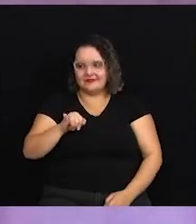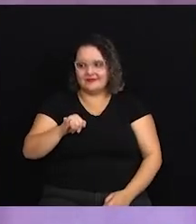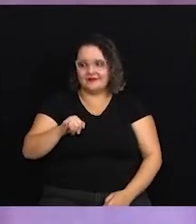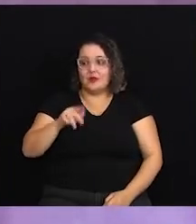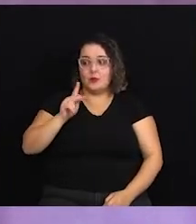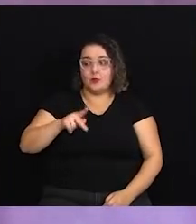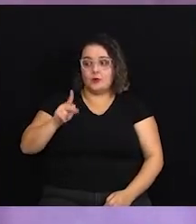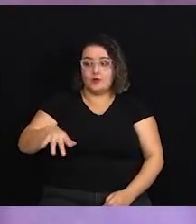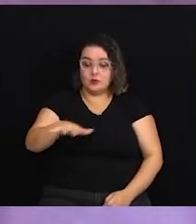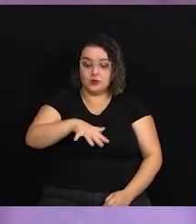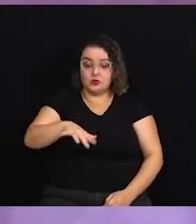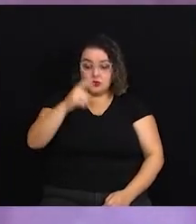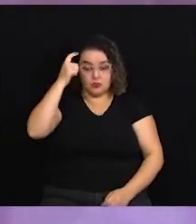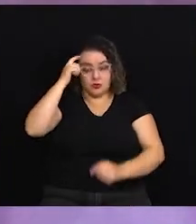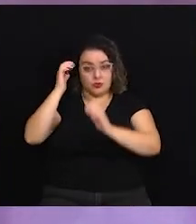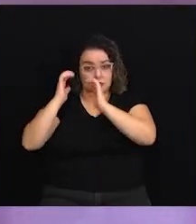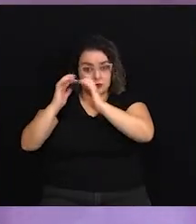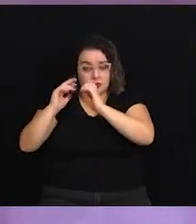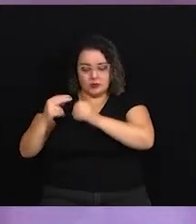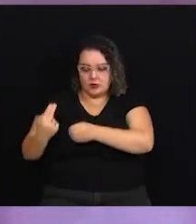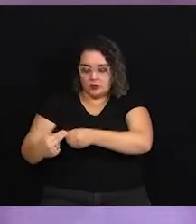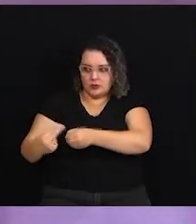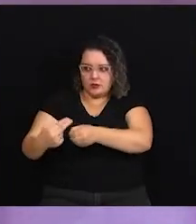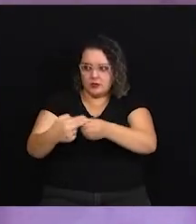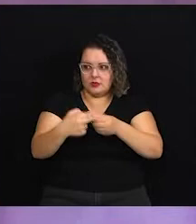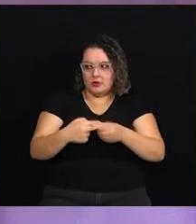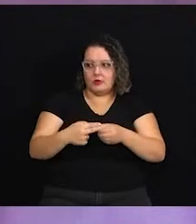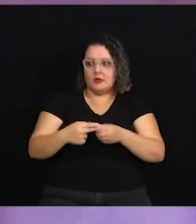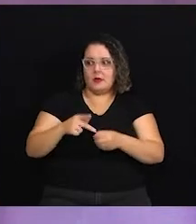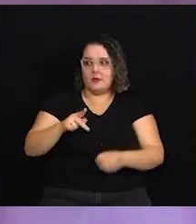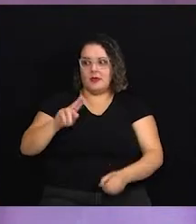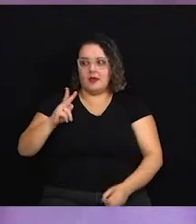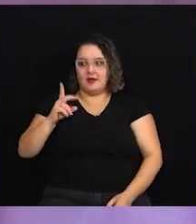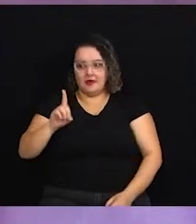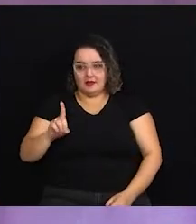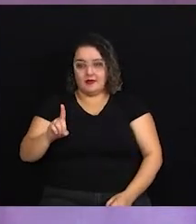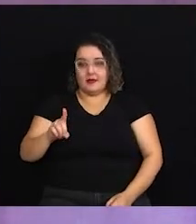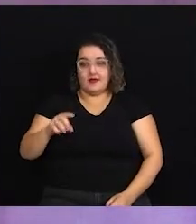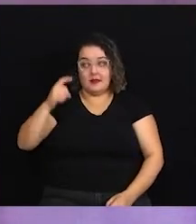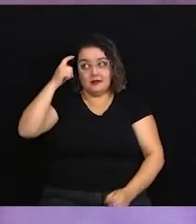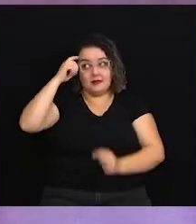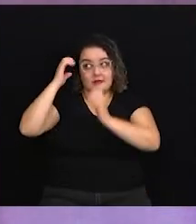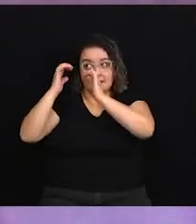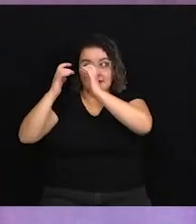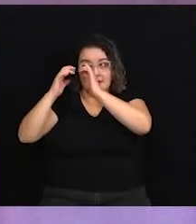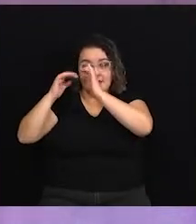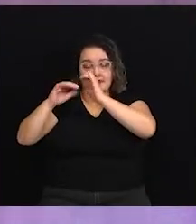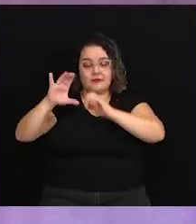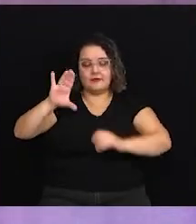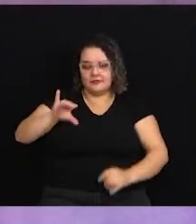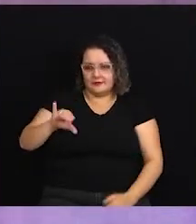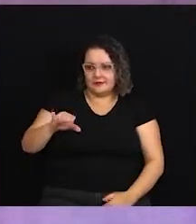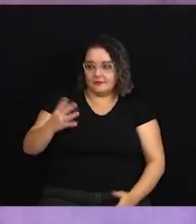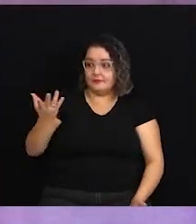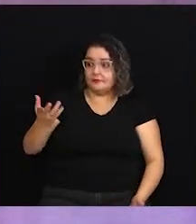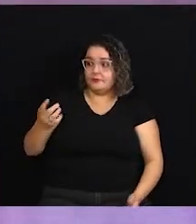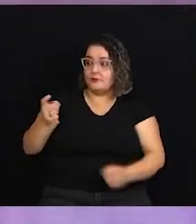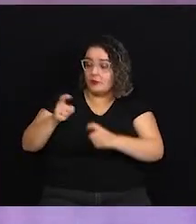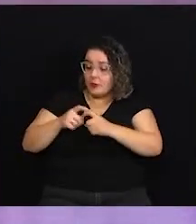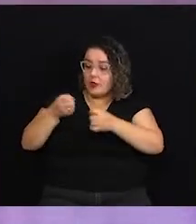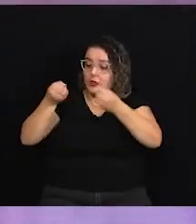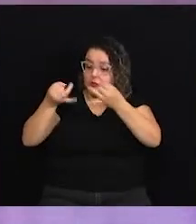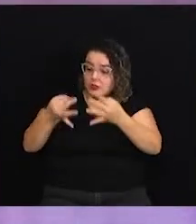Professor titular do departamento de Neurologia da Unicamp e phd em neurociência Doutora gente já explica um